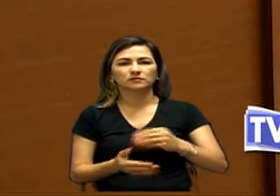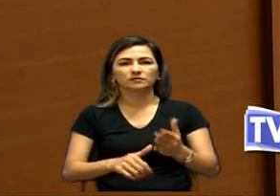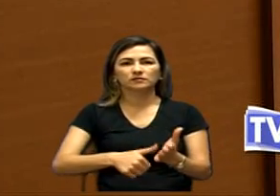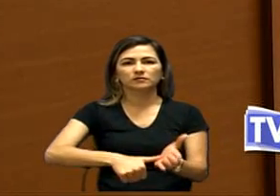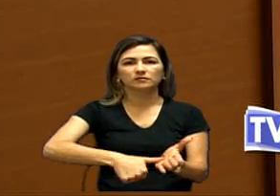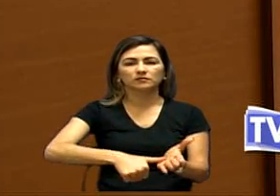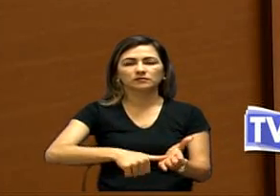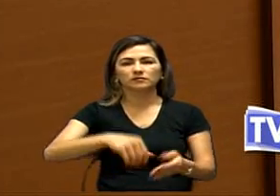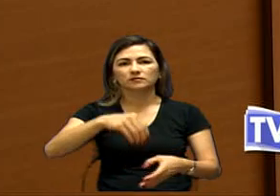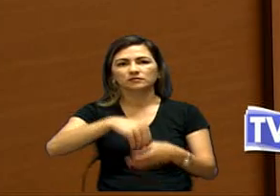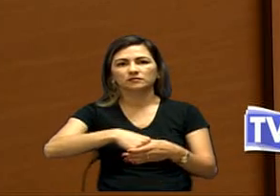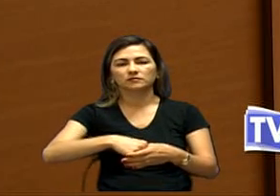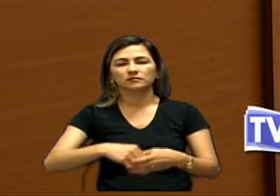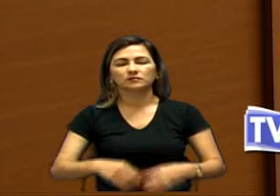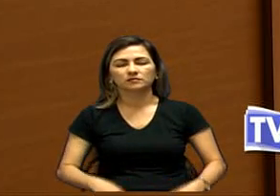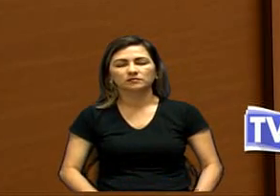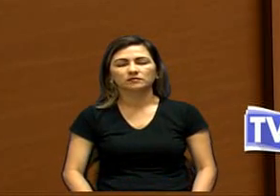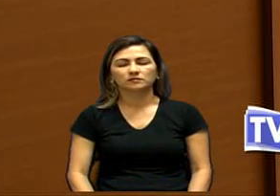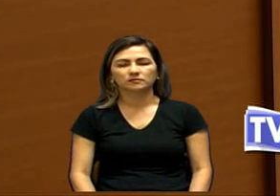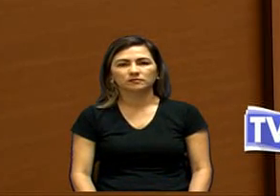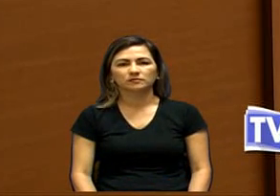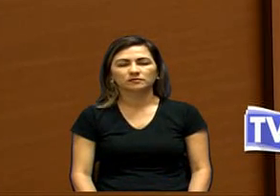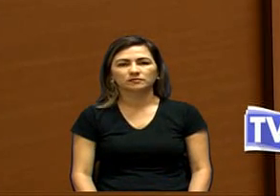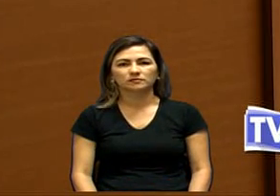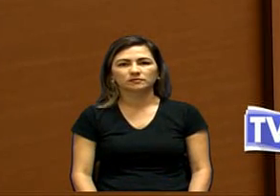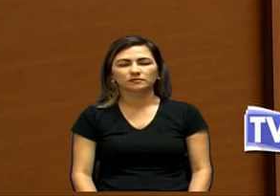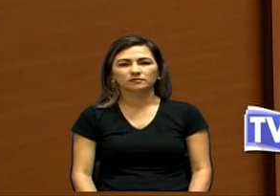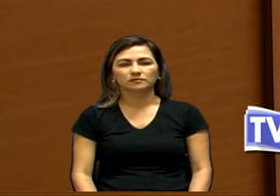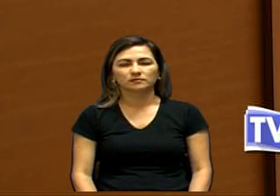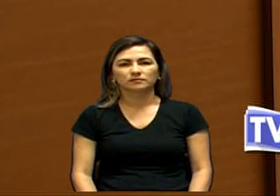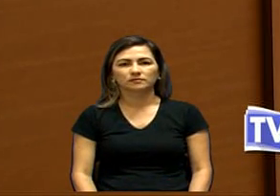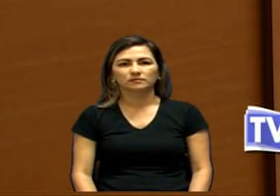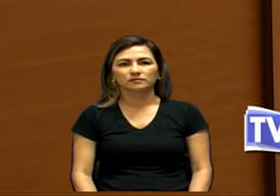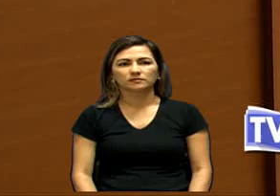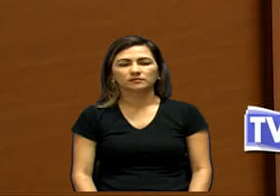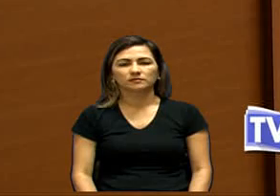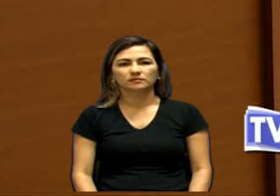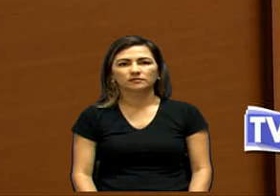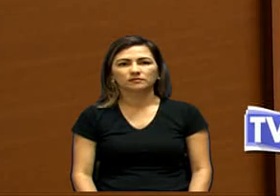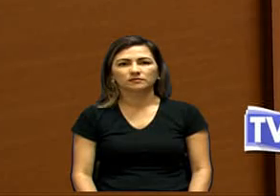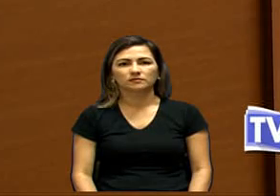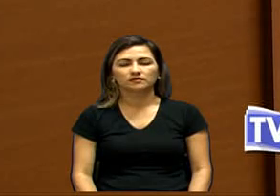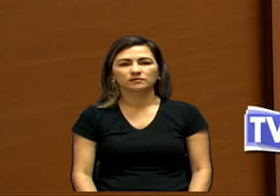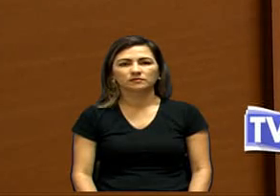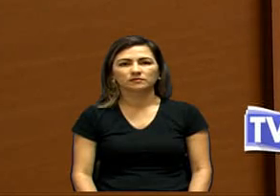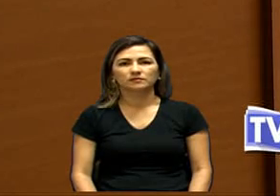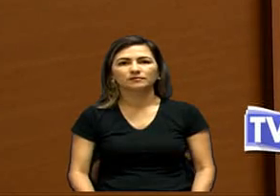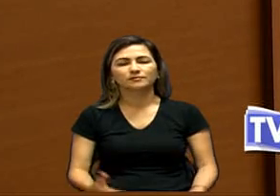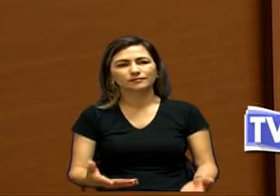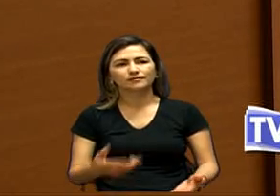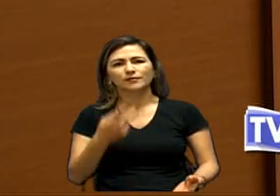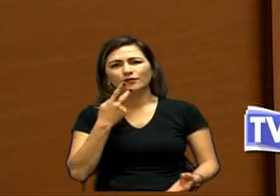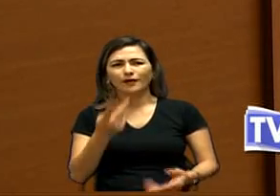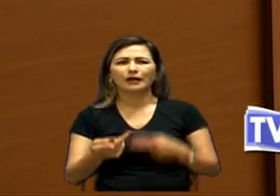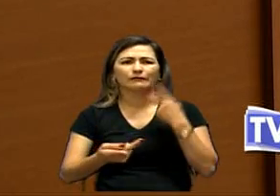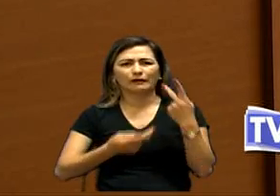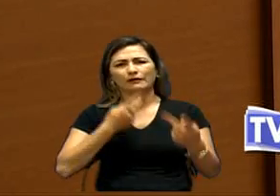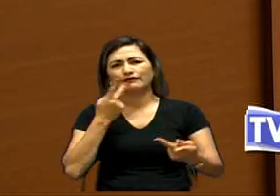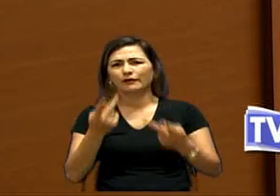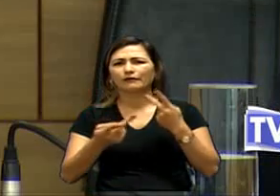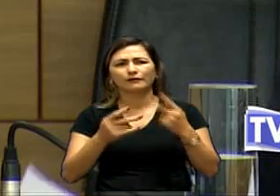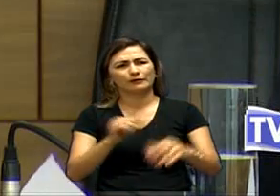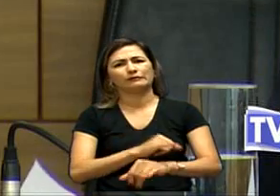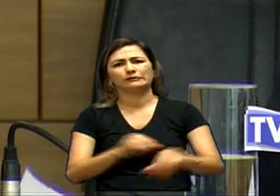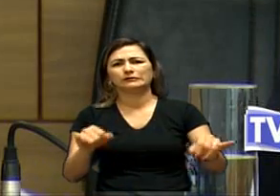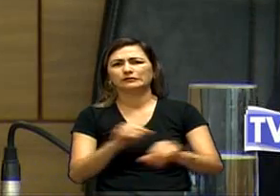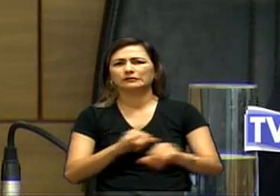Vereador Hélio Brasileiro. Vereador Fausto Pérez. Geralmente são os mesmos nomes que eu tenho que ficar citando. Se os vereadores, por